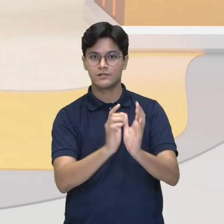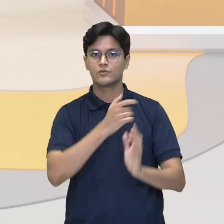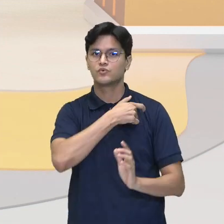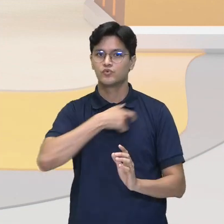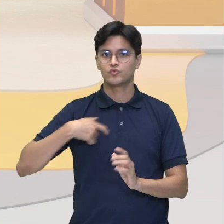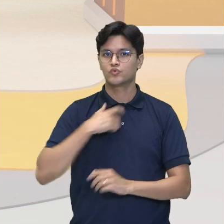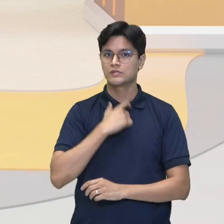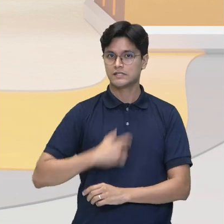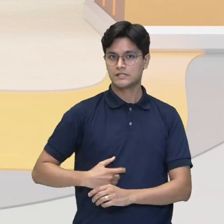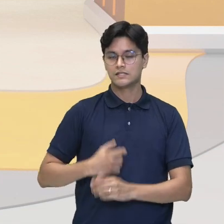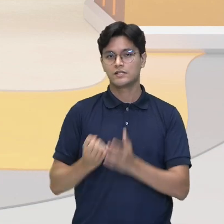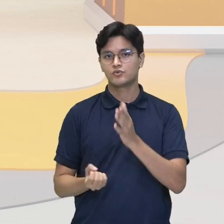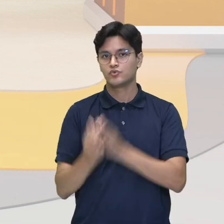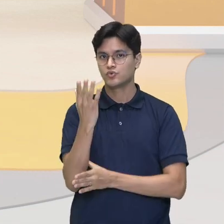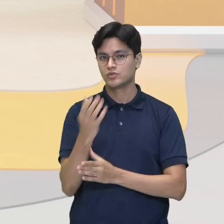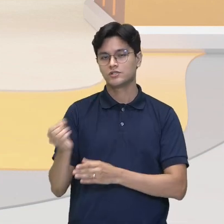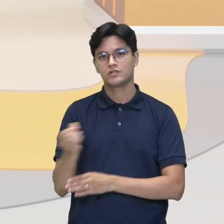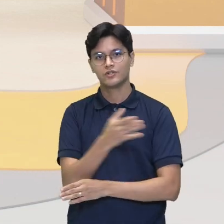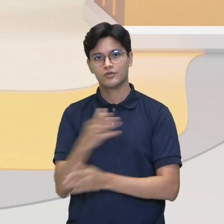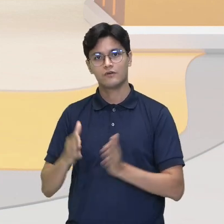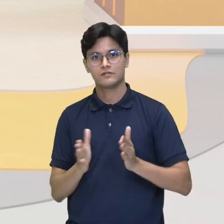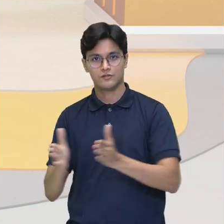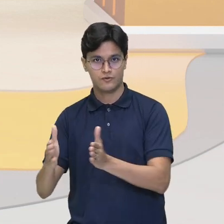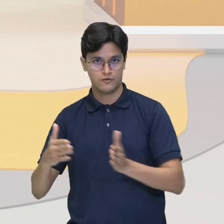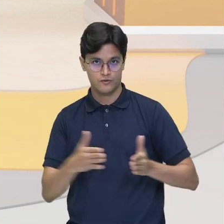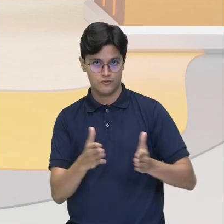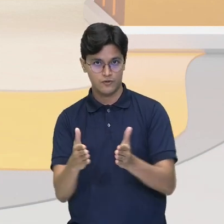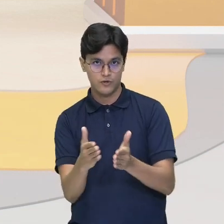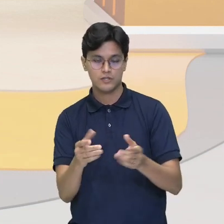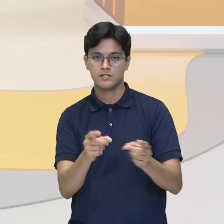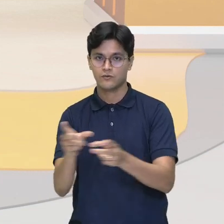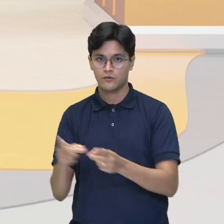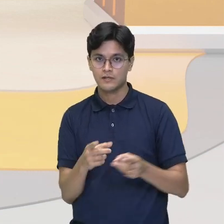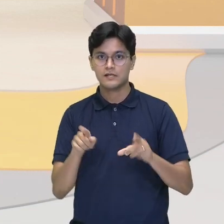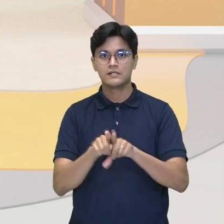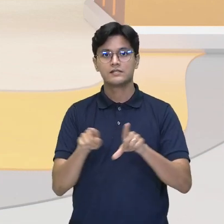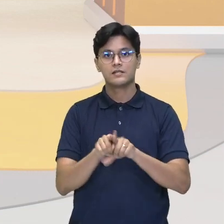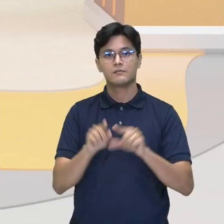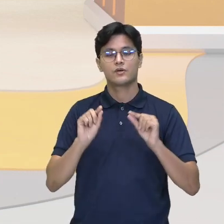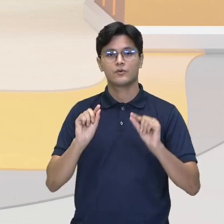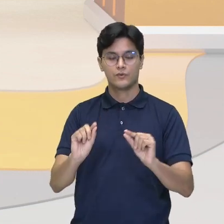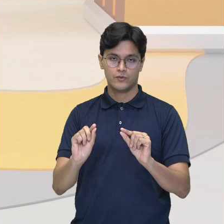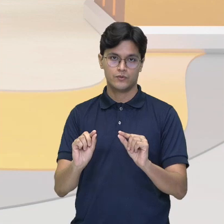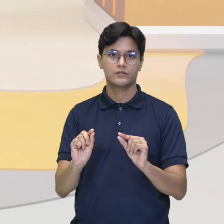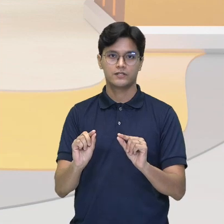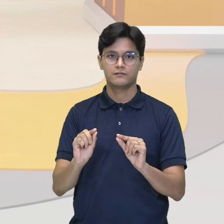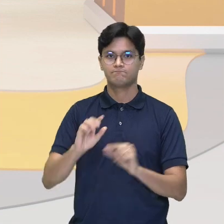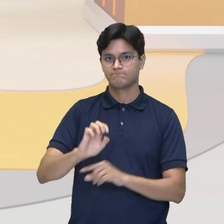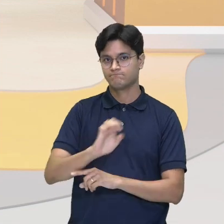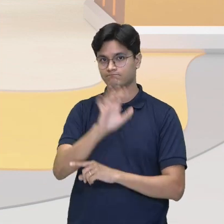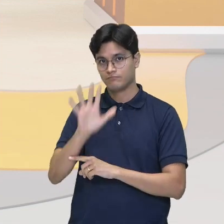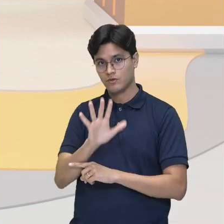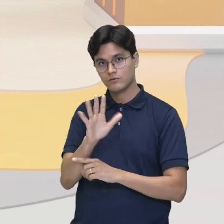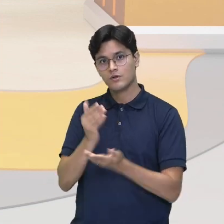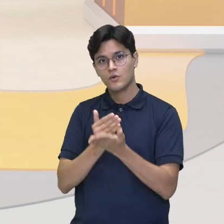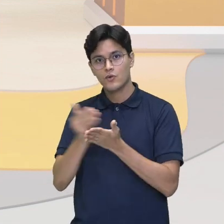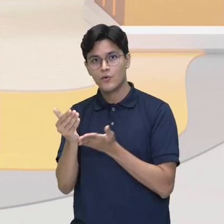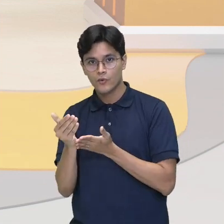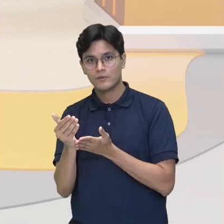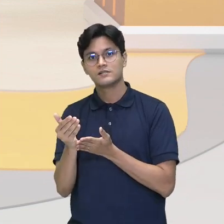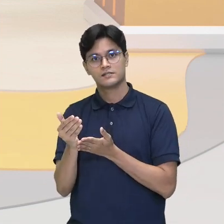depois com as grandes navegações vamos verificar que haverá também os europeus estabelecerão outras